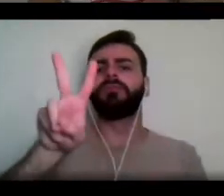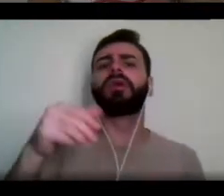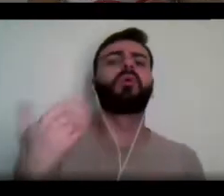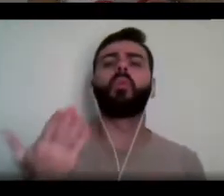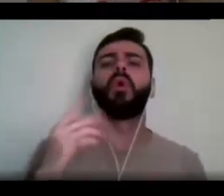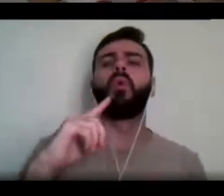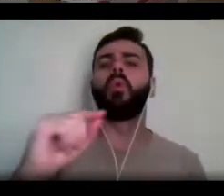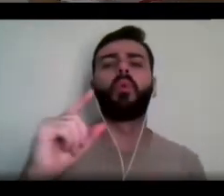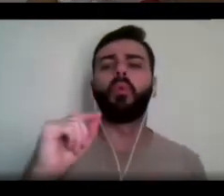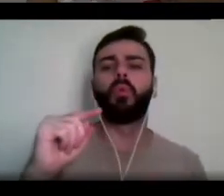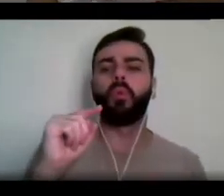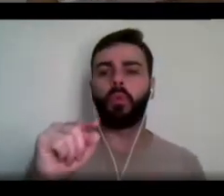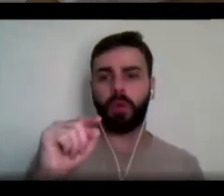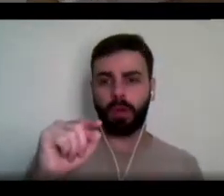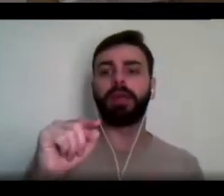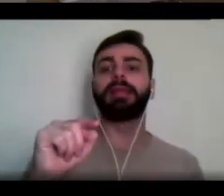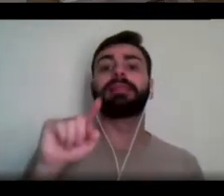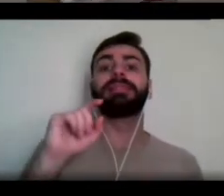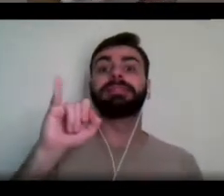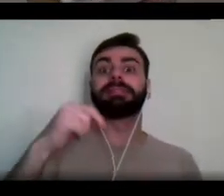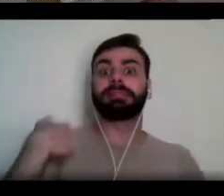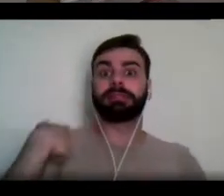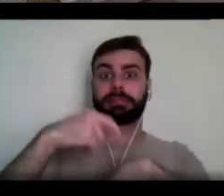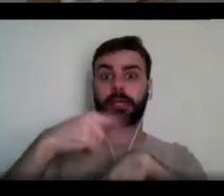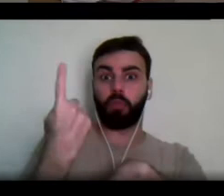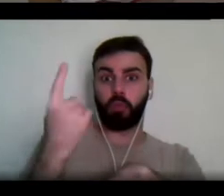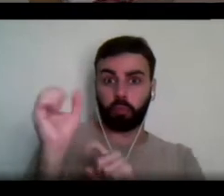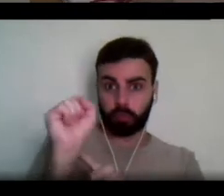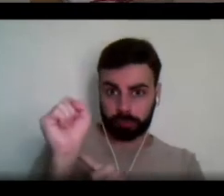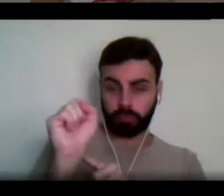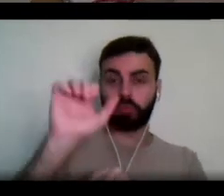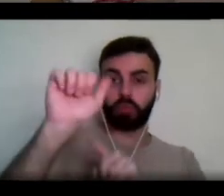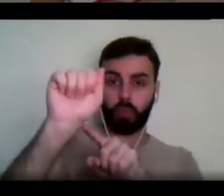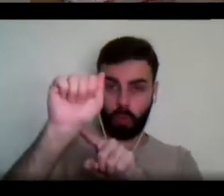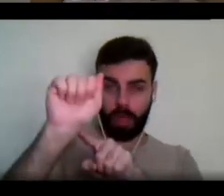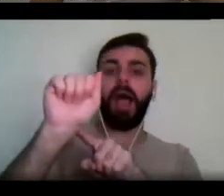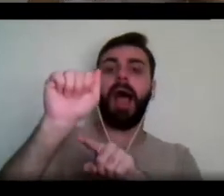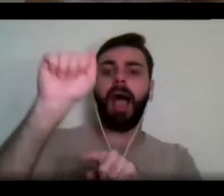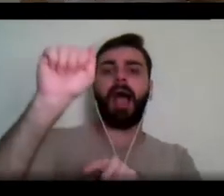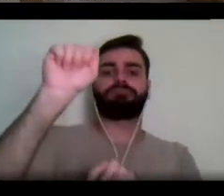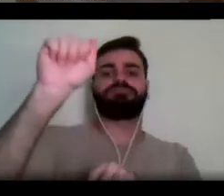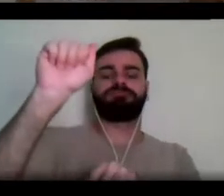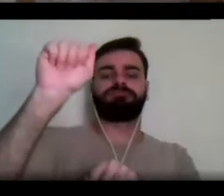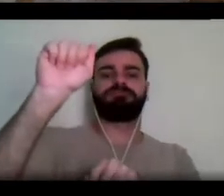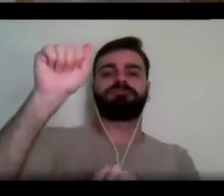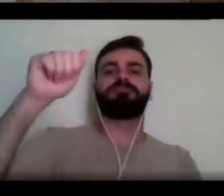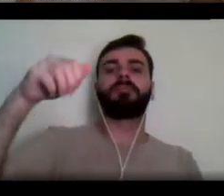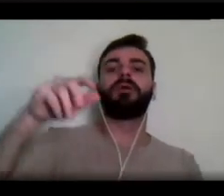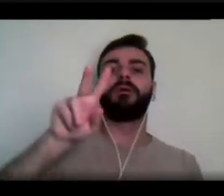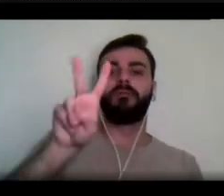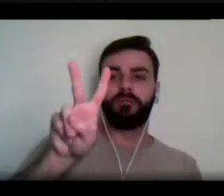tal que em 1 segundo a bola A vai estar lá em cima com velocidade nula.